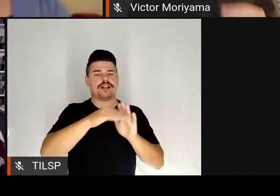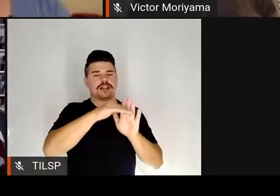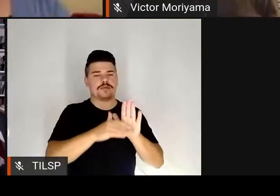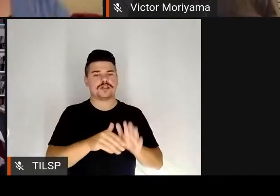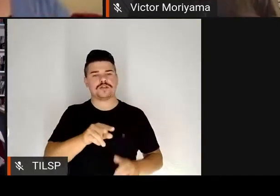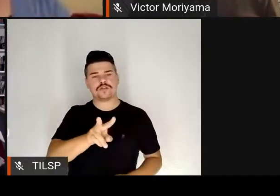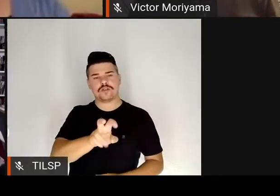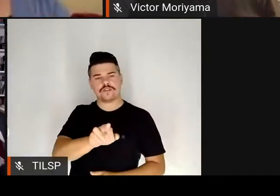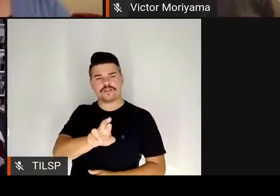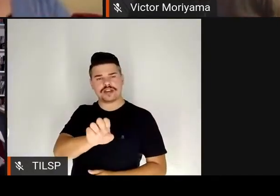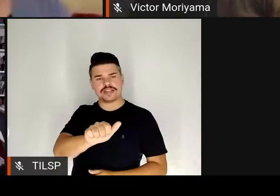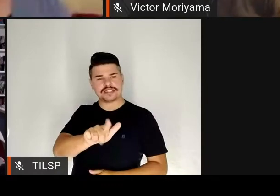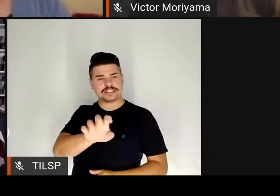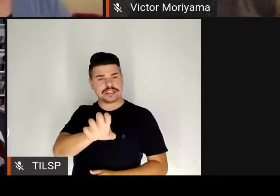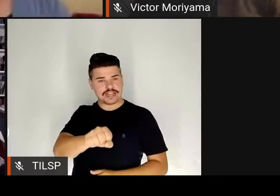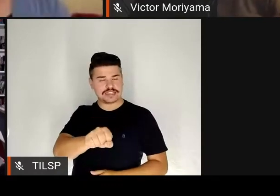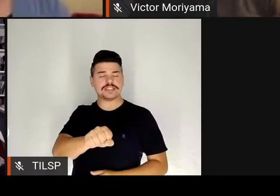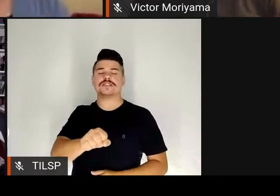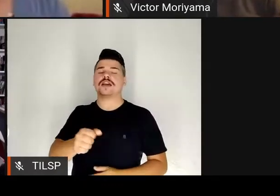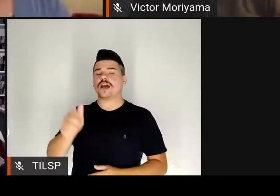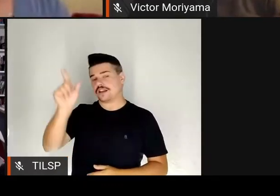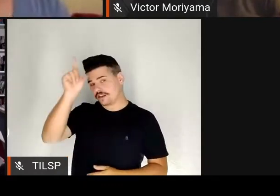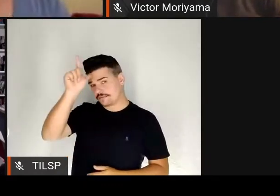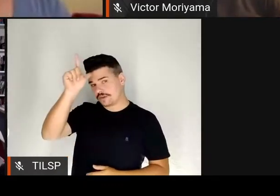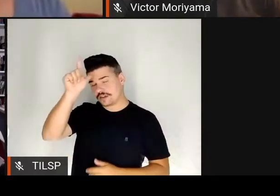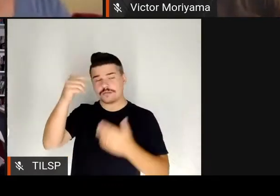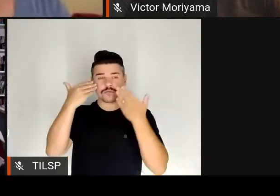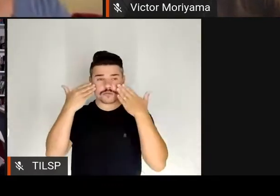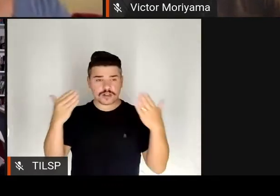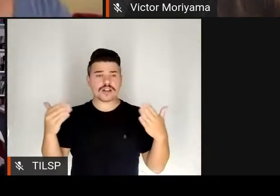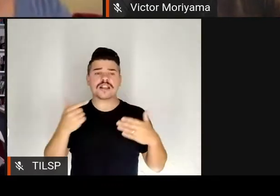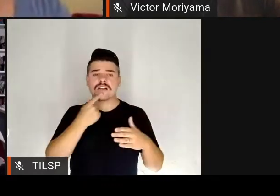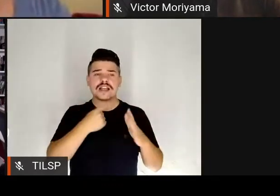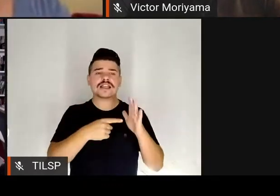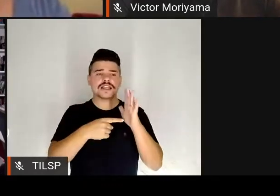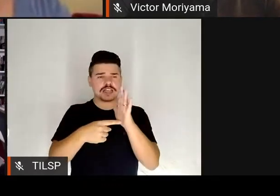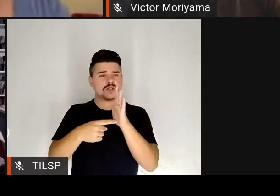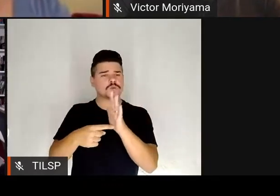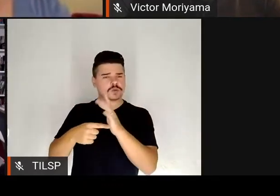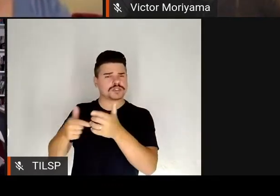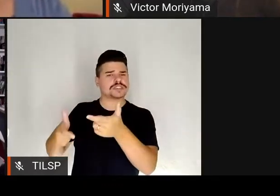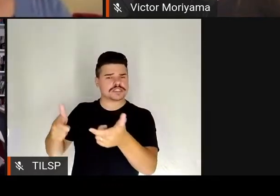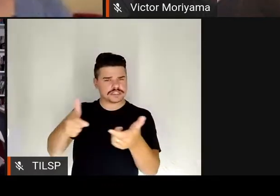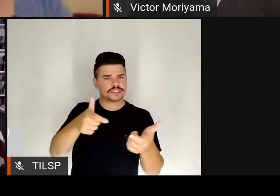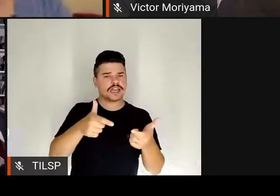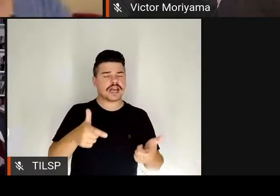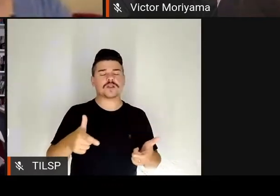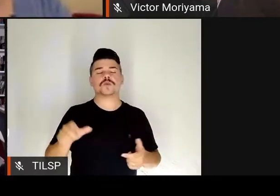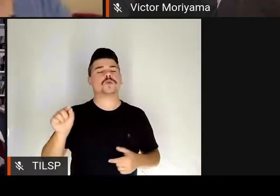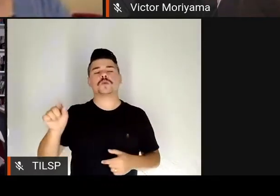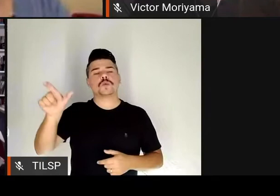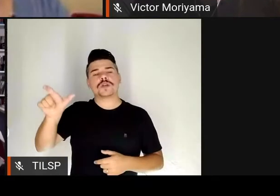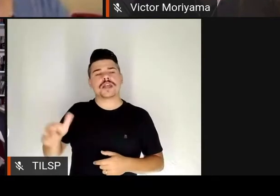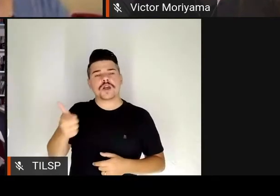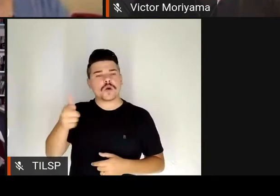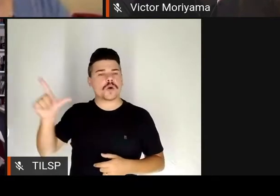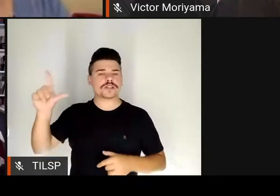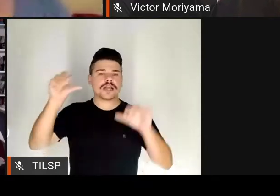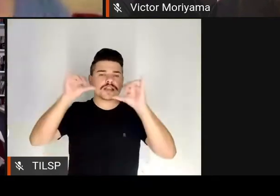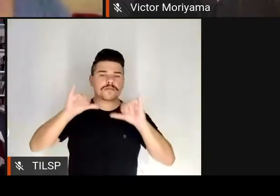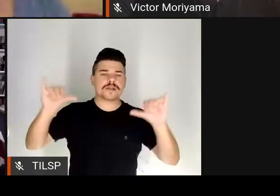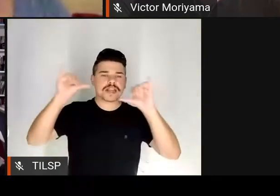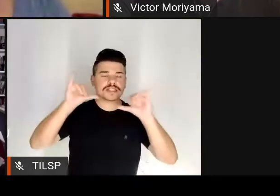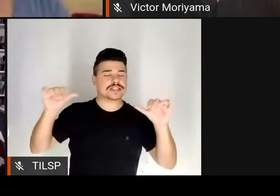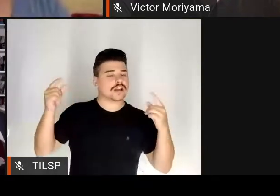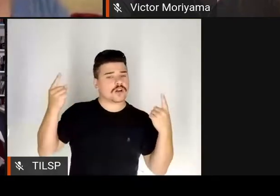vieram a público na Alemanha e estavam sendo denunciados por uma imprensa que era contra